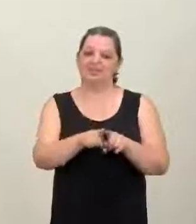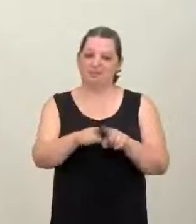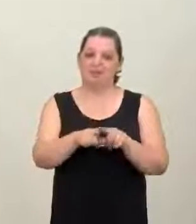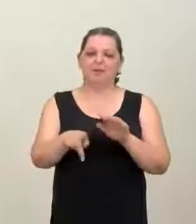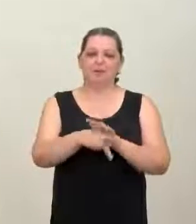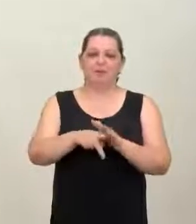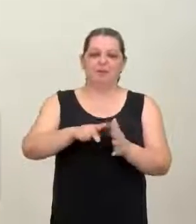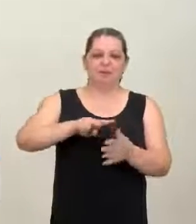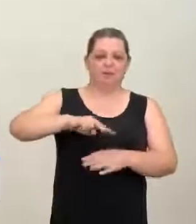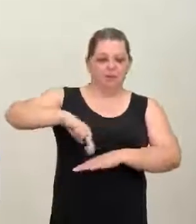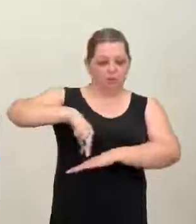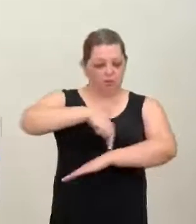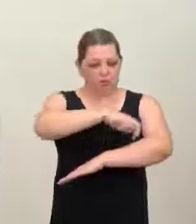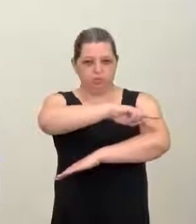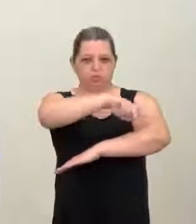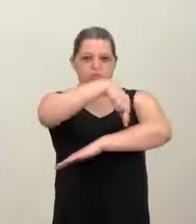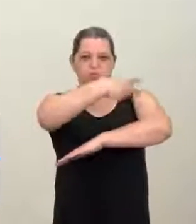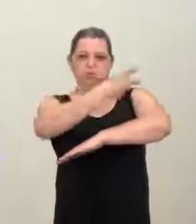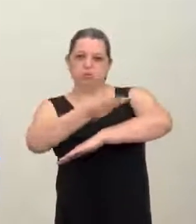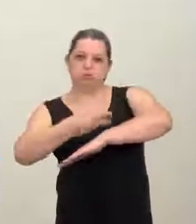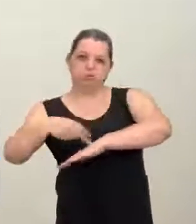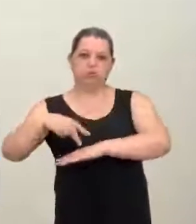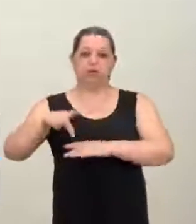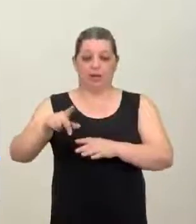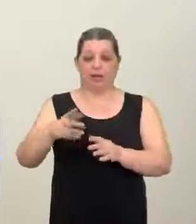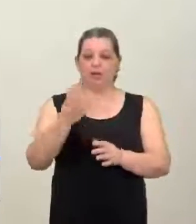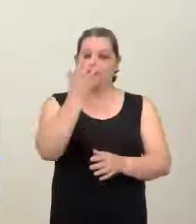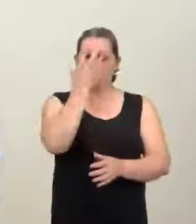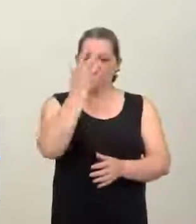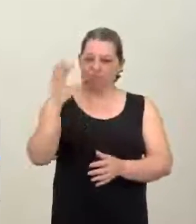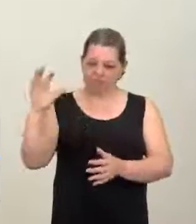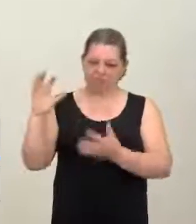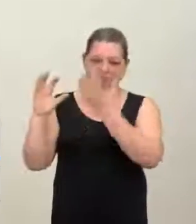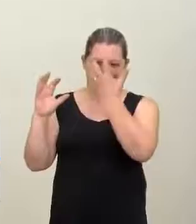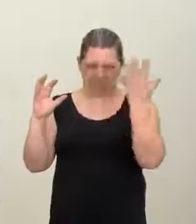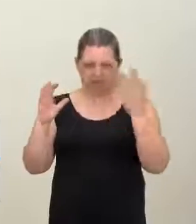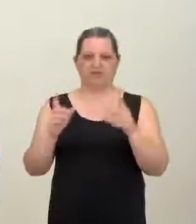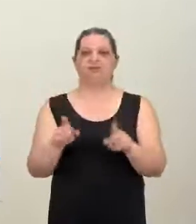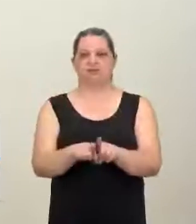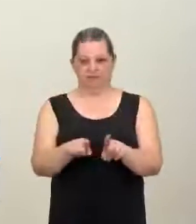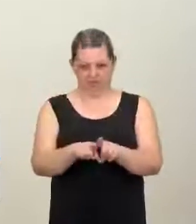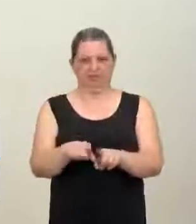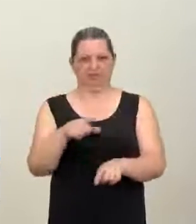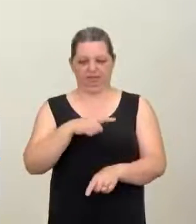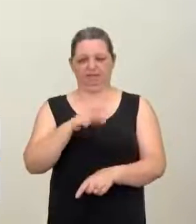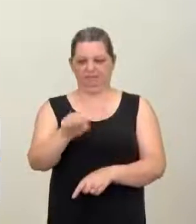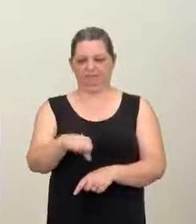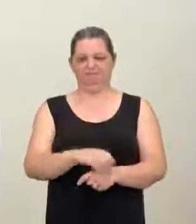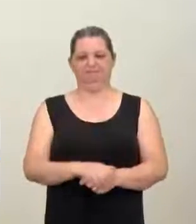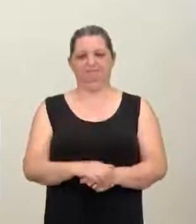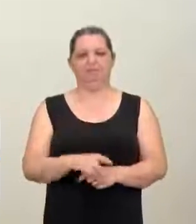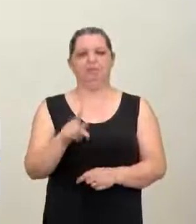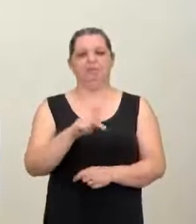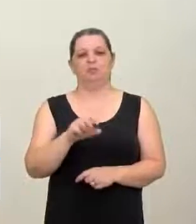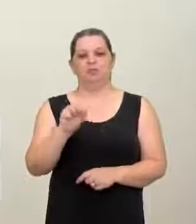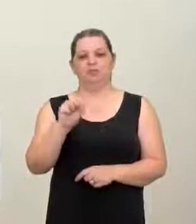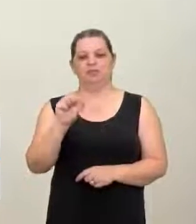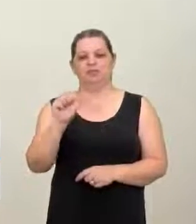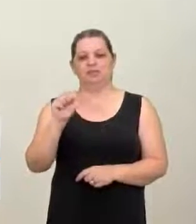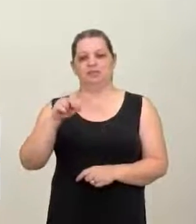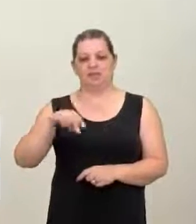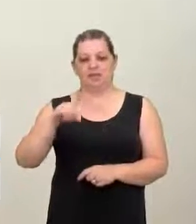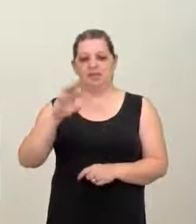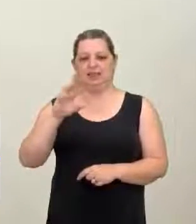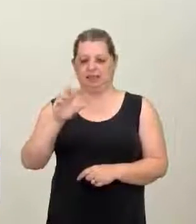aí que nós vimos. Então, a Lorena perguntou, é teatro de máscaras? Tem as máscaras também, sim, isso mesmo. A professora Sandra complementa, né? Tem